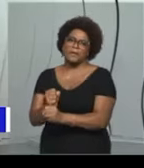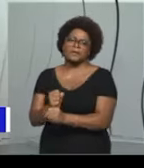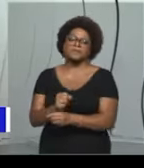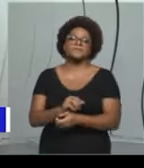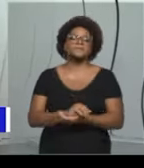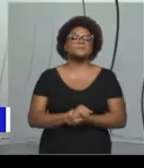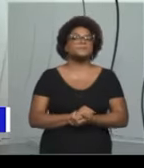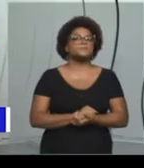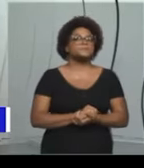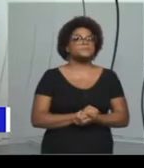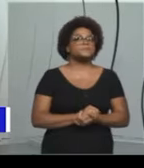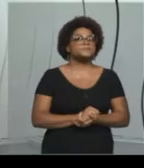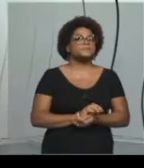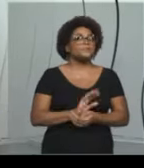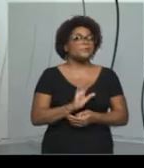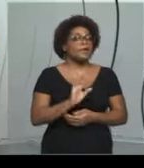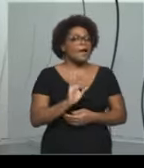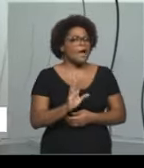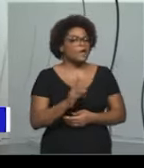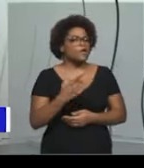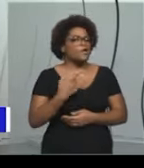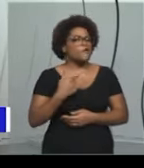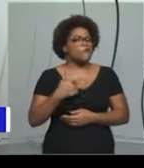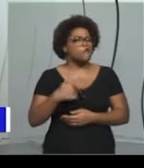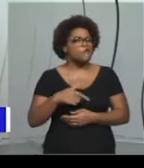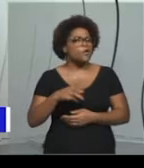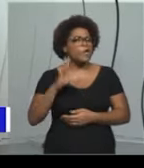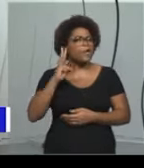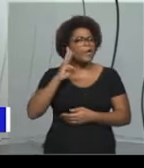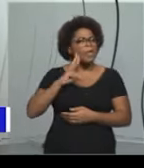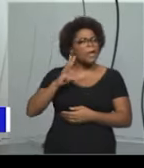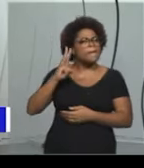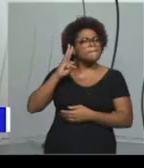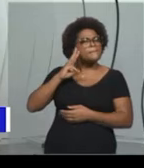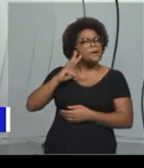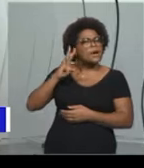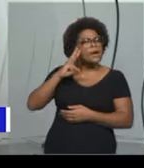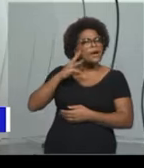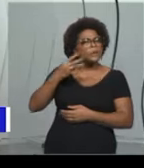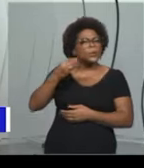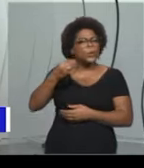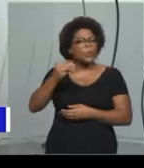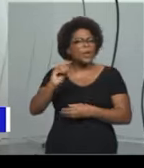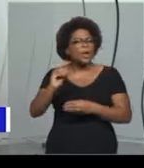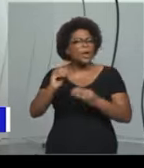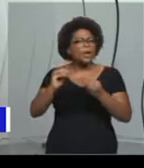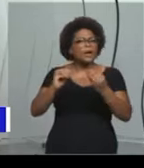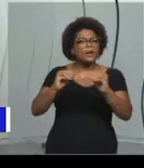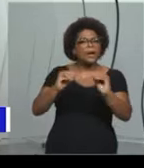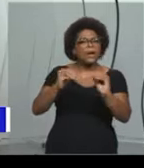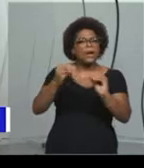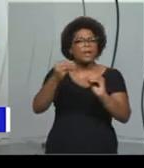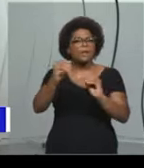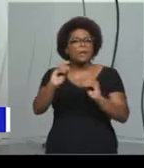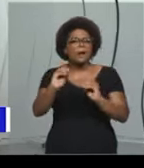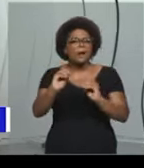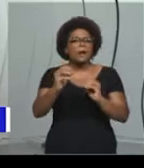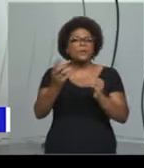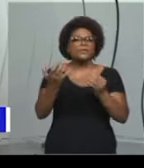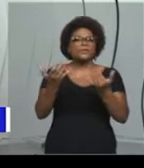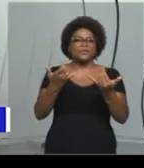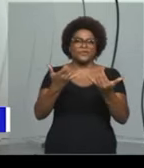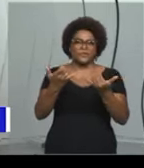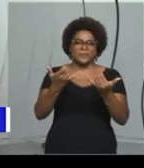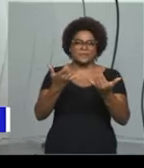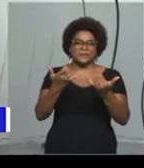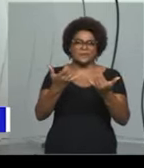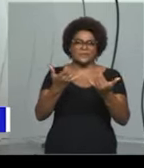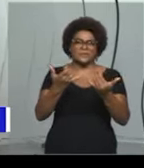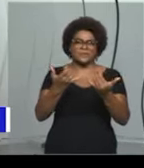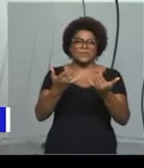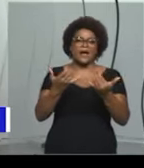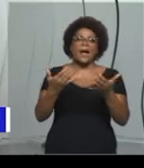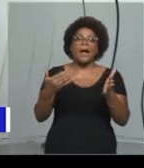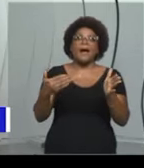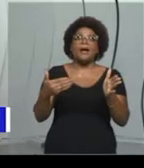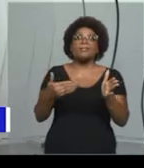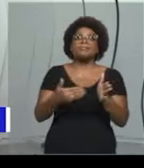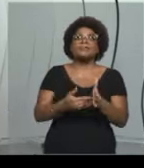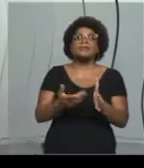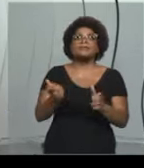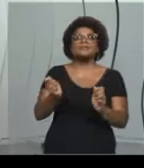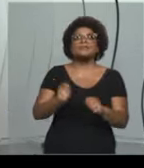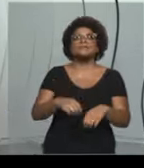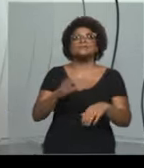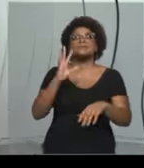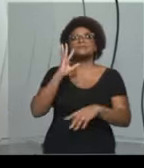aí fui discutindo com a turma e fomos resolvendo a questão até chegar ao final da questão. Conseguimos resolver a questão do